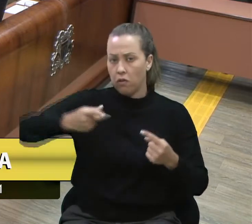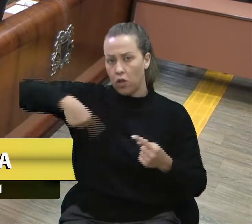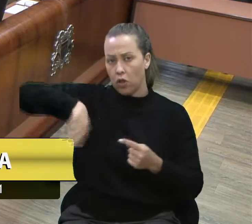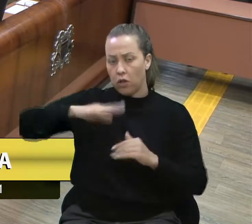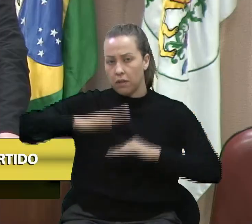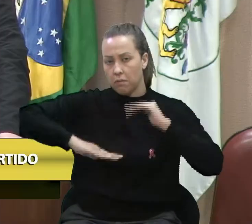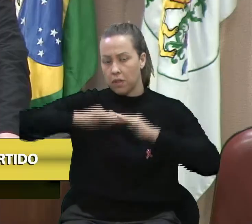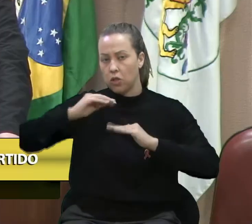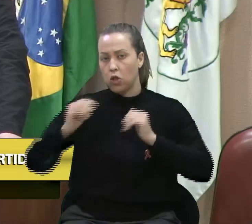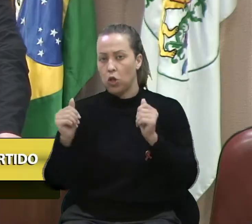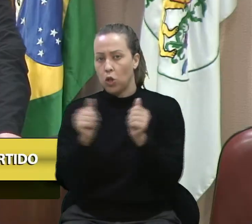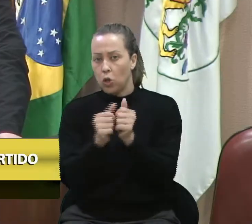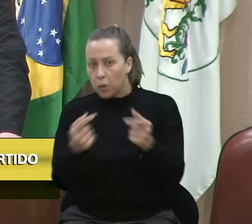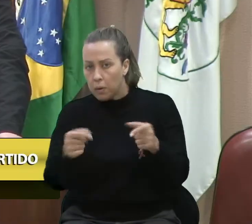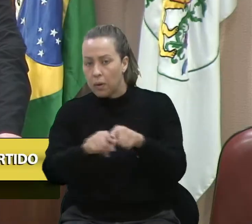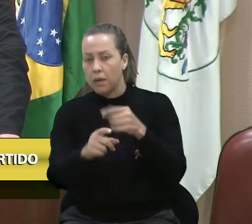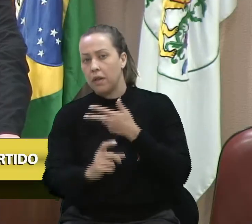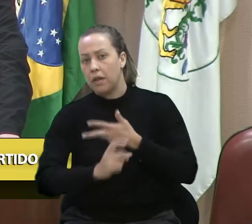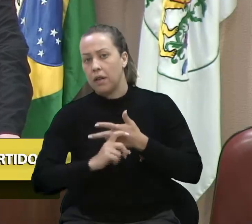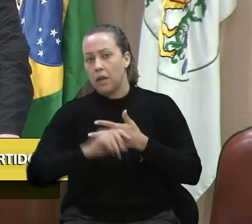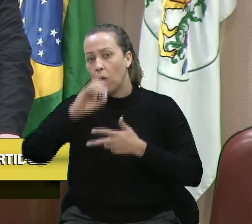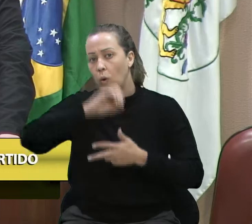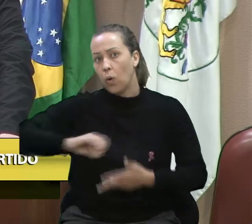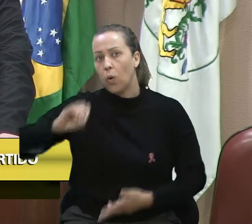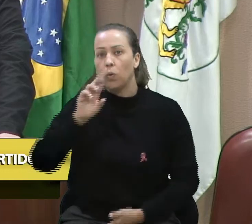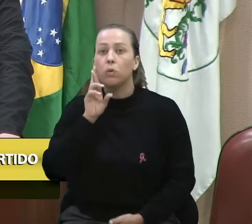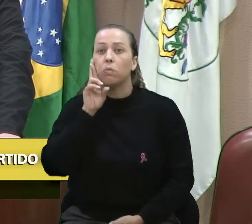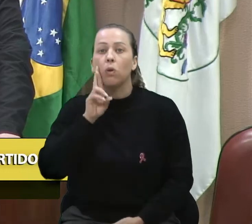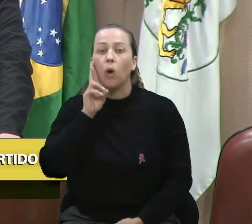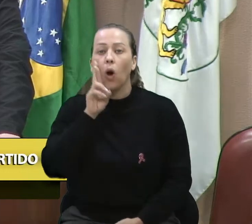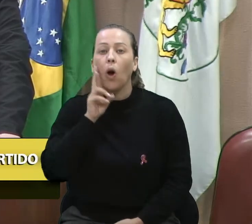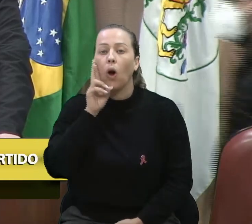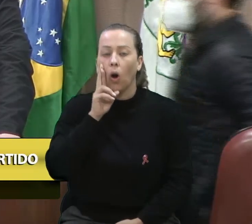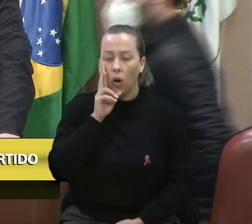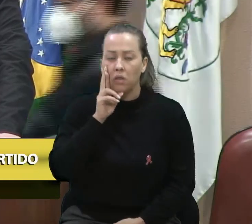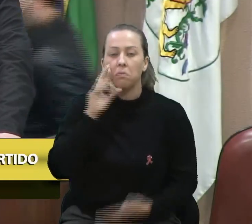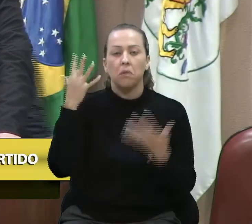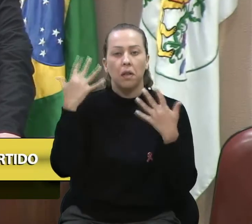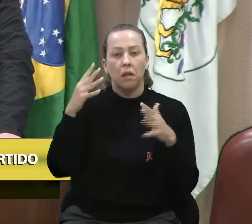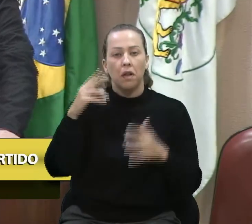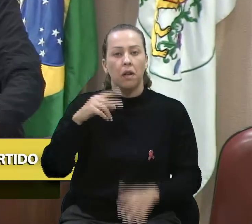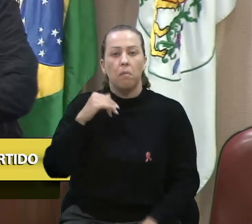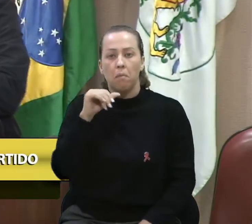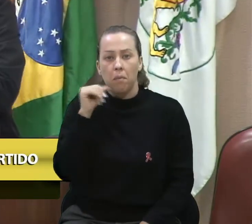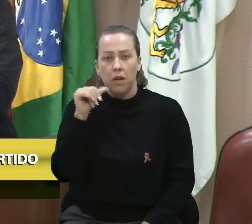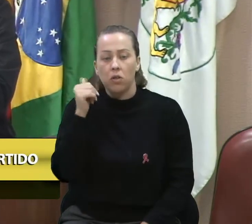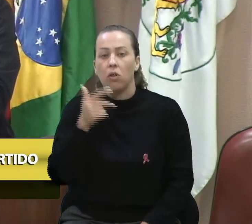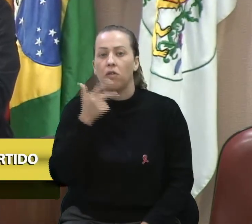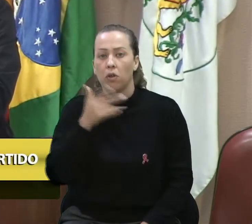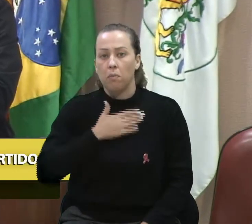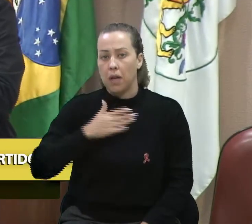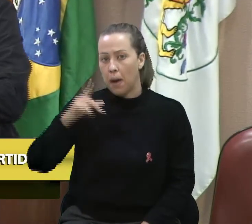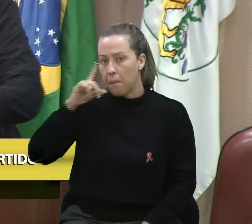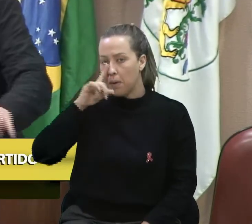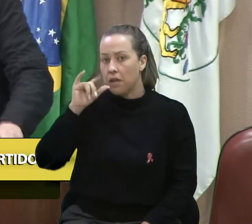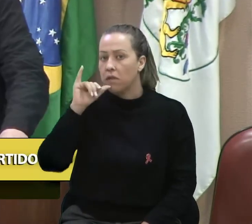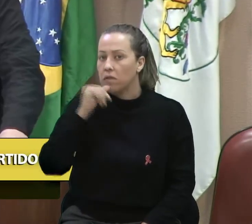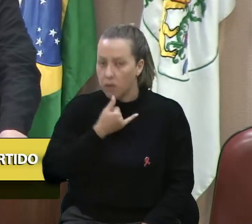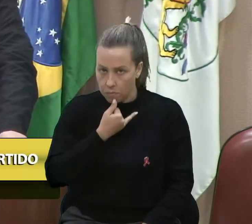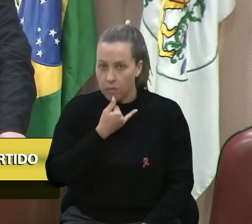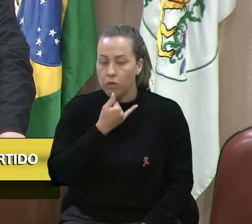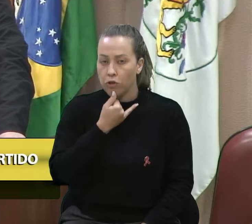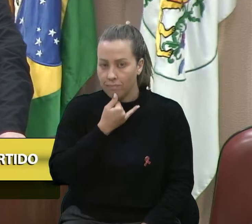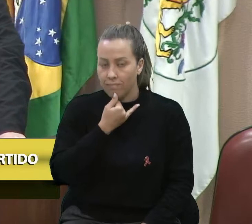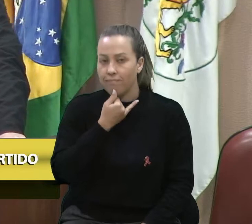Poder Executivo, falar do Outubro Rosa, muito bem explanado pela vereadora Marisol. A minha mãe, infelizmente, foi